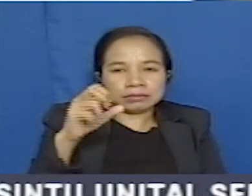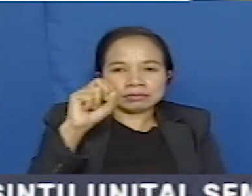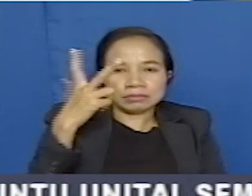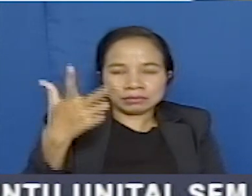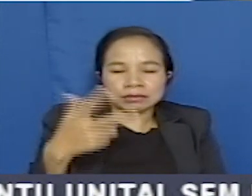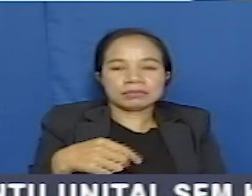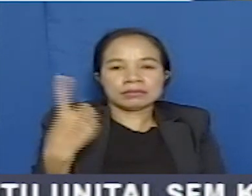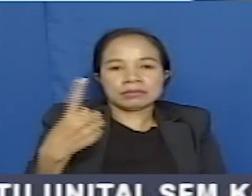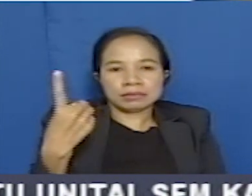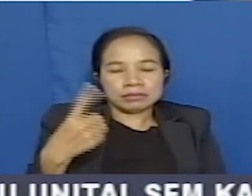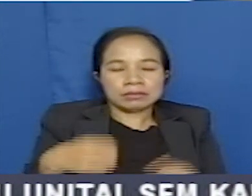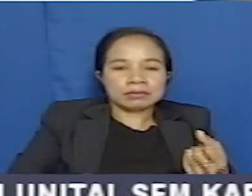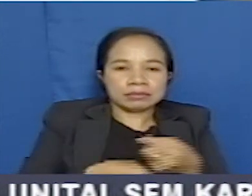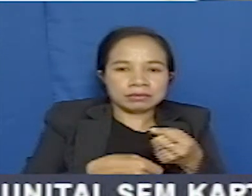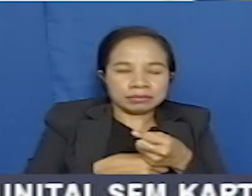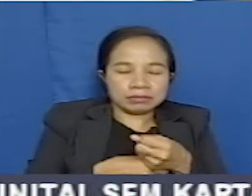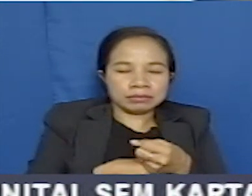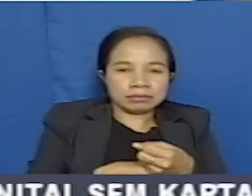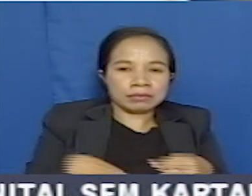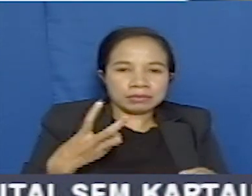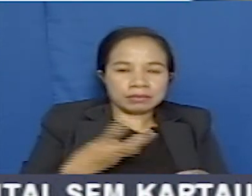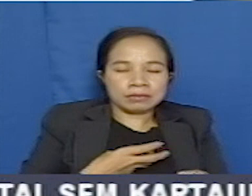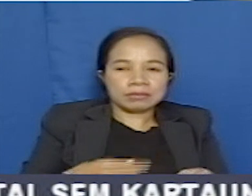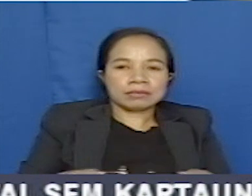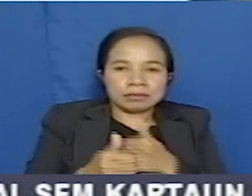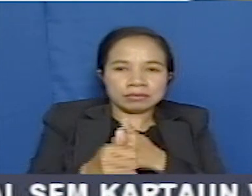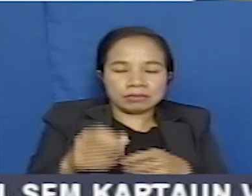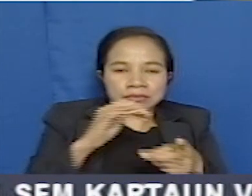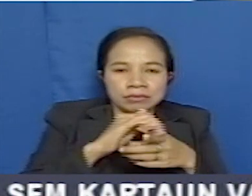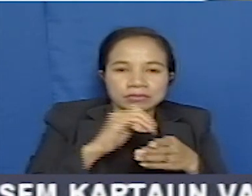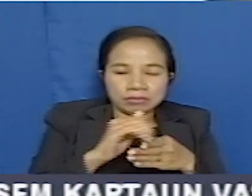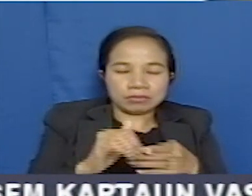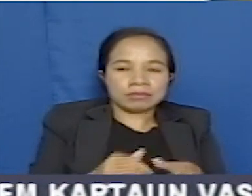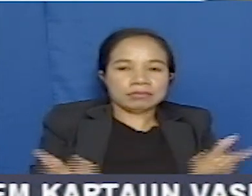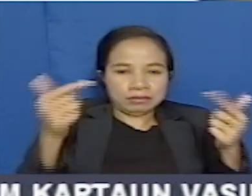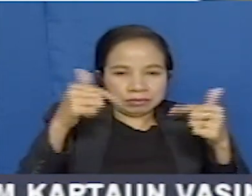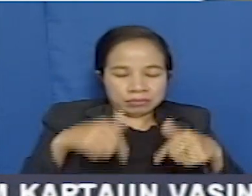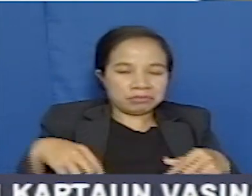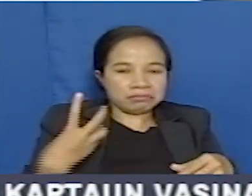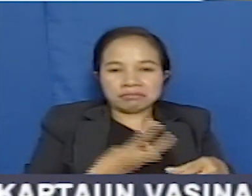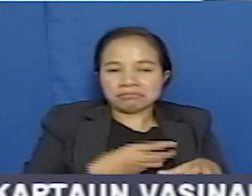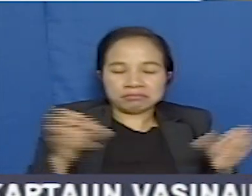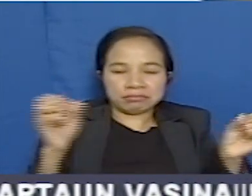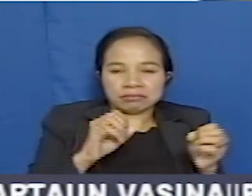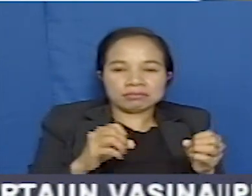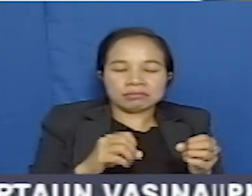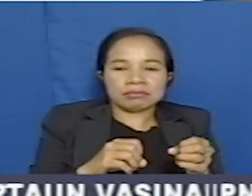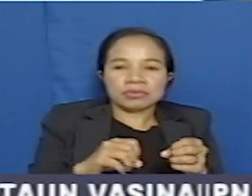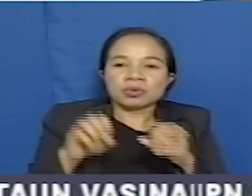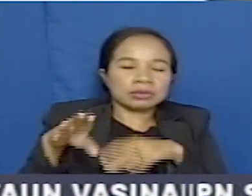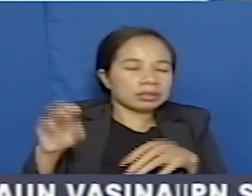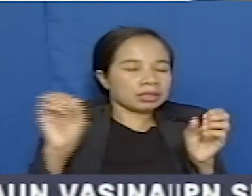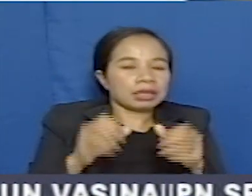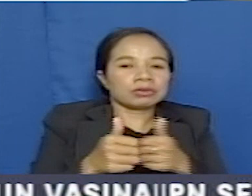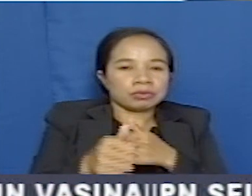2013, Sira sempre suporta a mim batuí formação. Outro e dané fila mai, a mim abandona a mim la vele tuir formação. A mim la